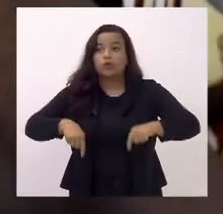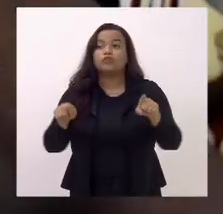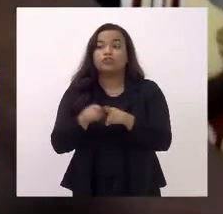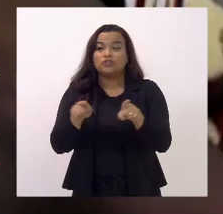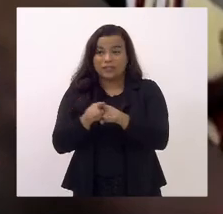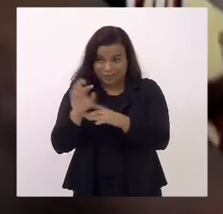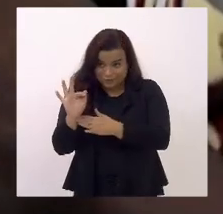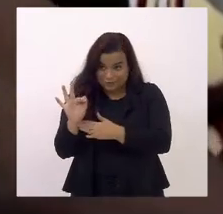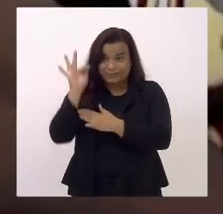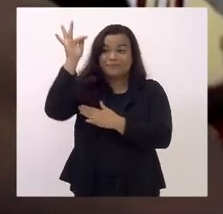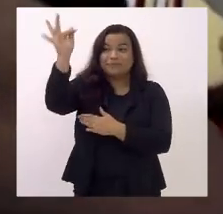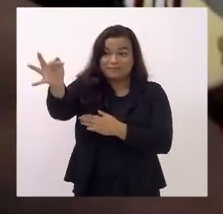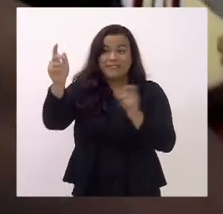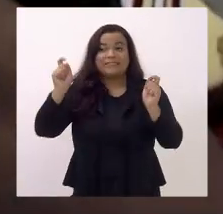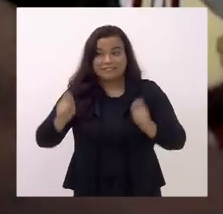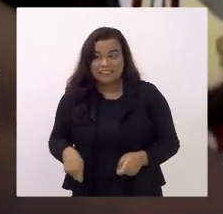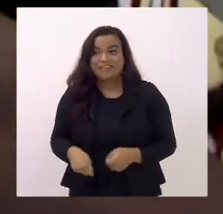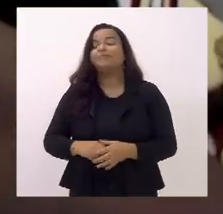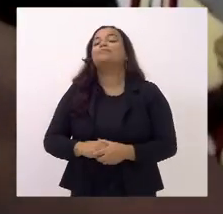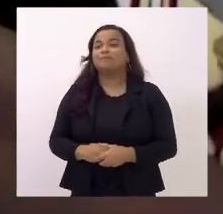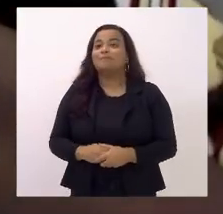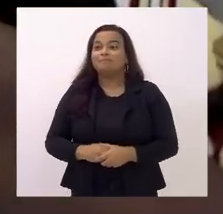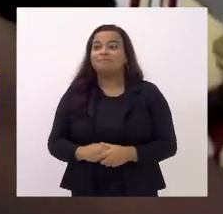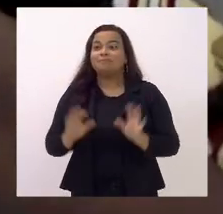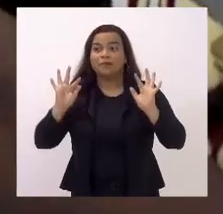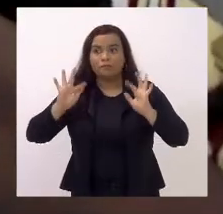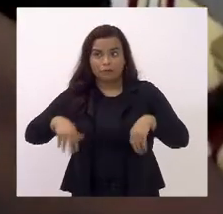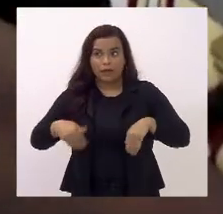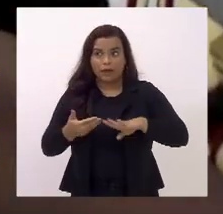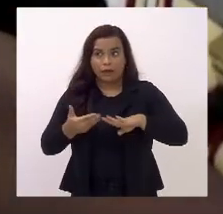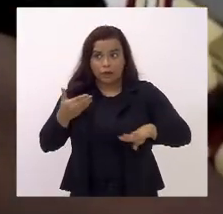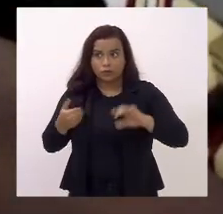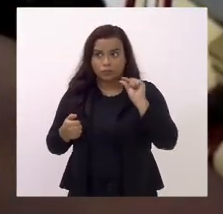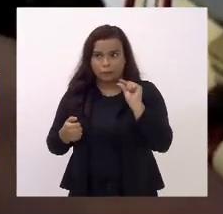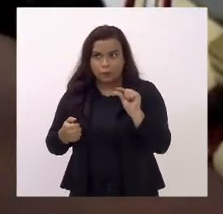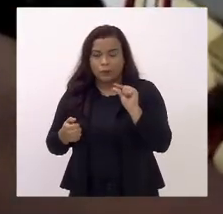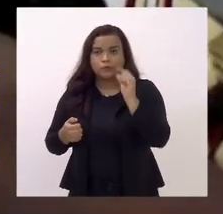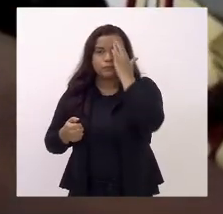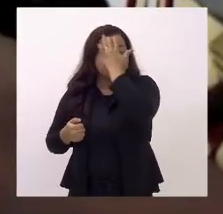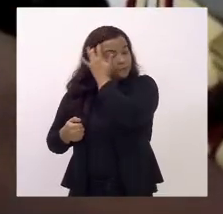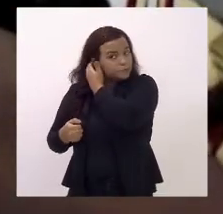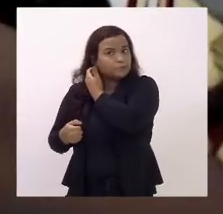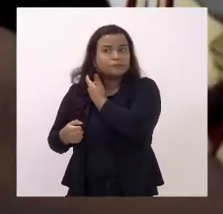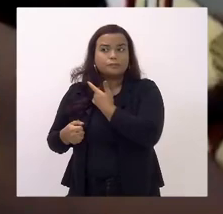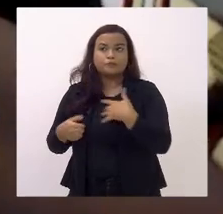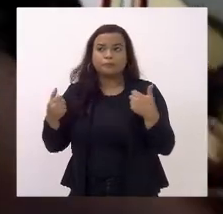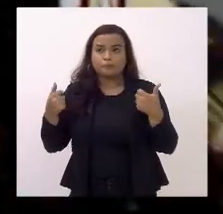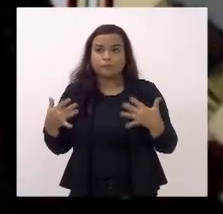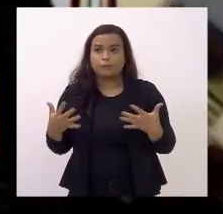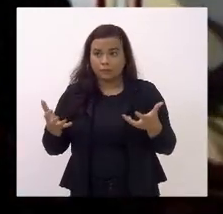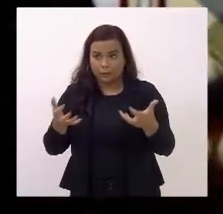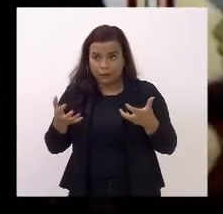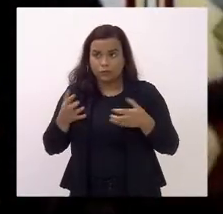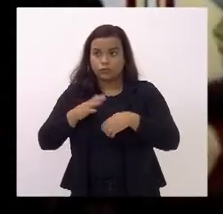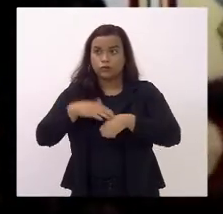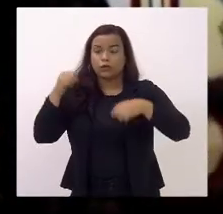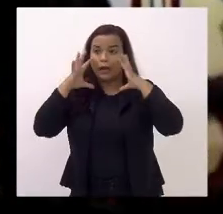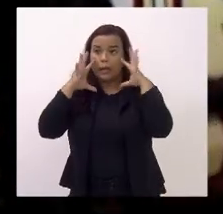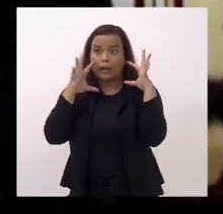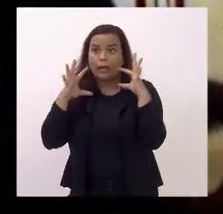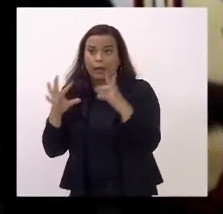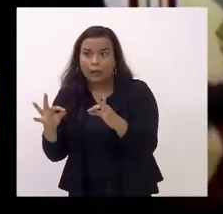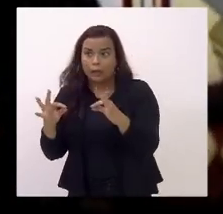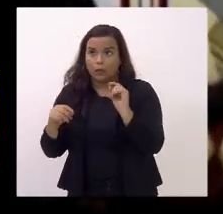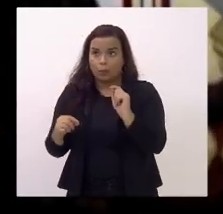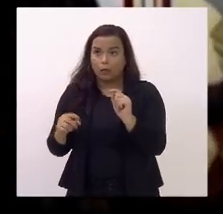futuro. E antes de finalizar, de fato, a minha fala, Tia Ju, eu quero chamar a atenção